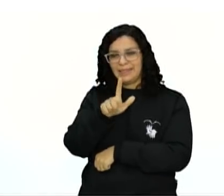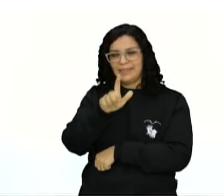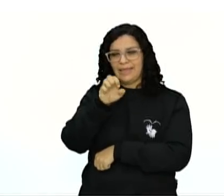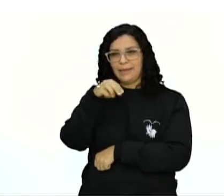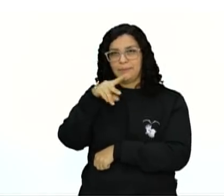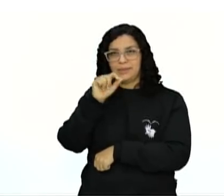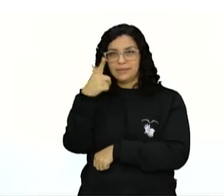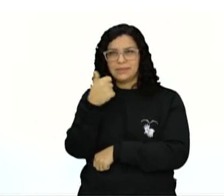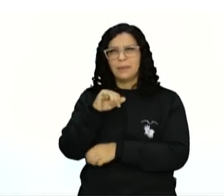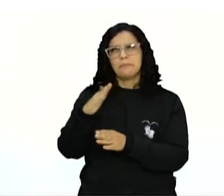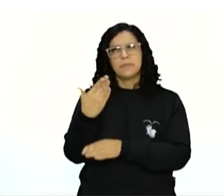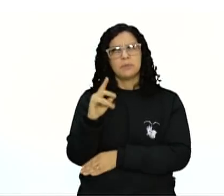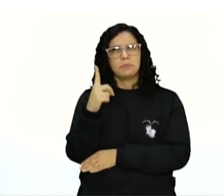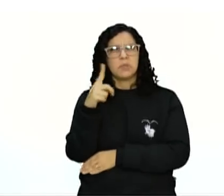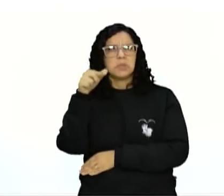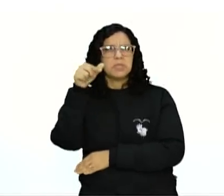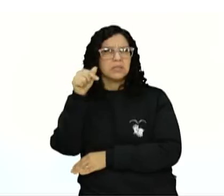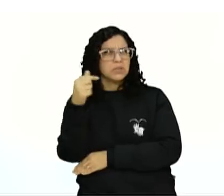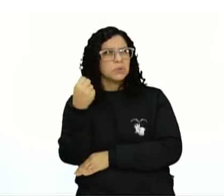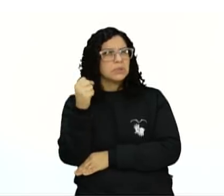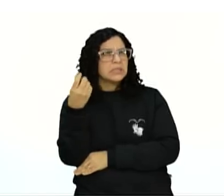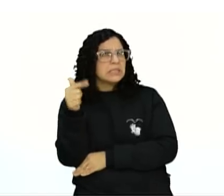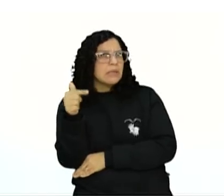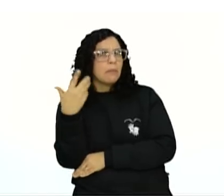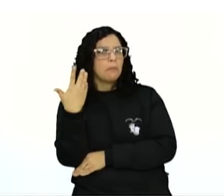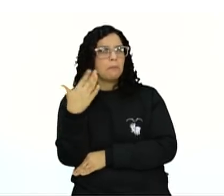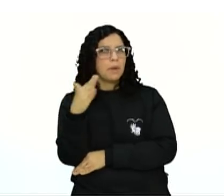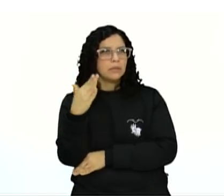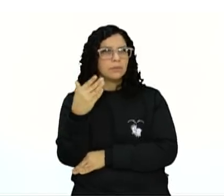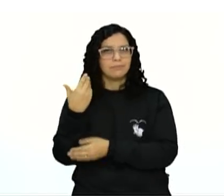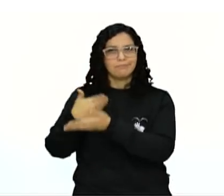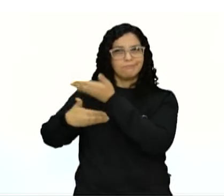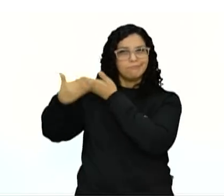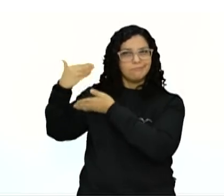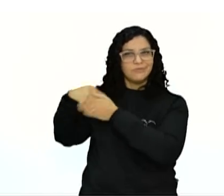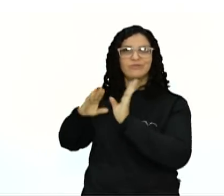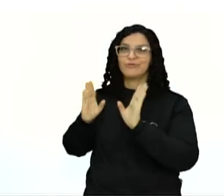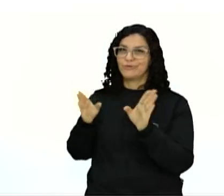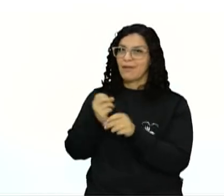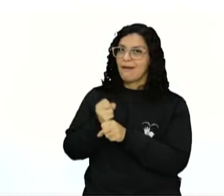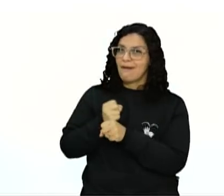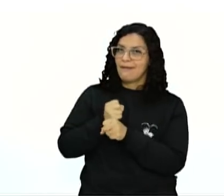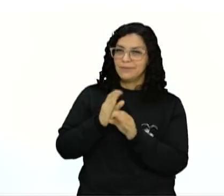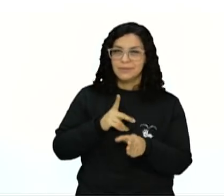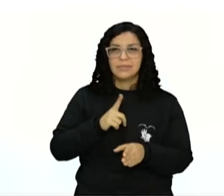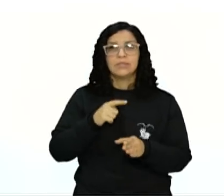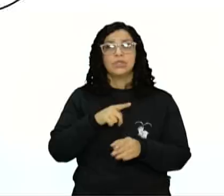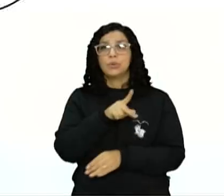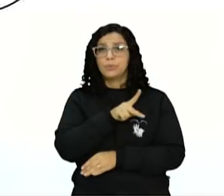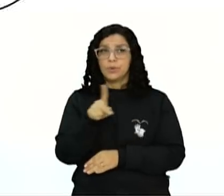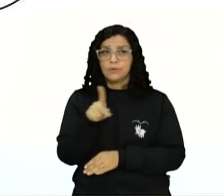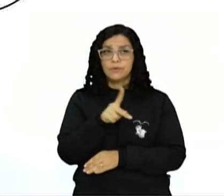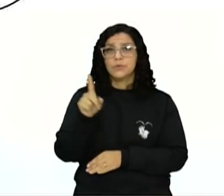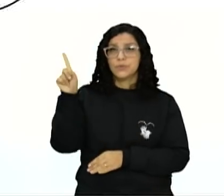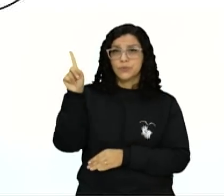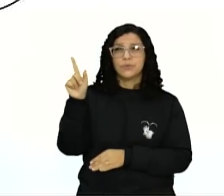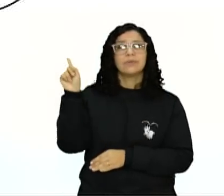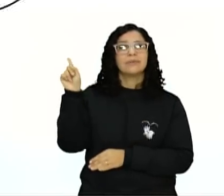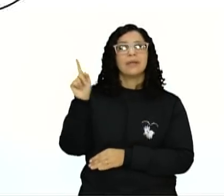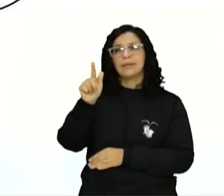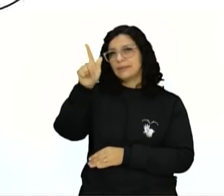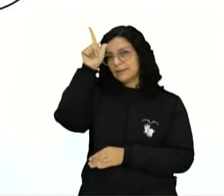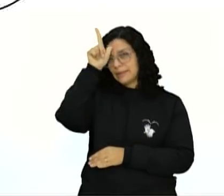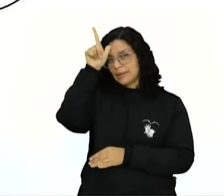por meados do ano 1787. Faz um tempinho já, né? Havia um professor lá na